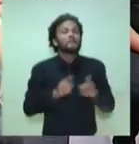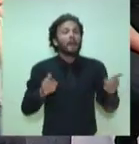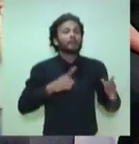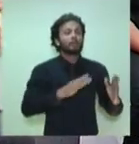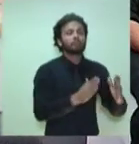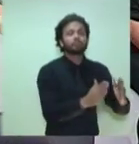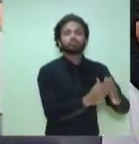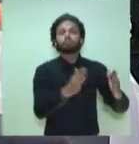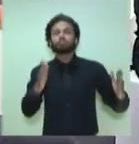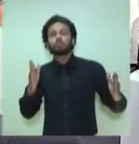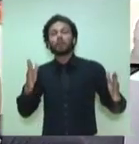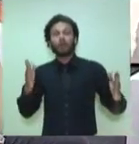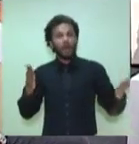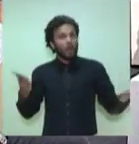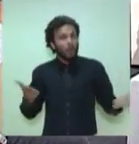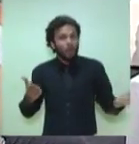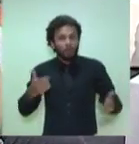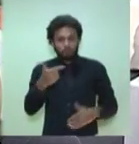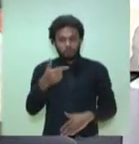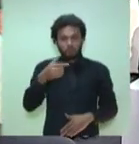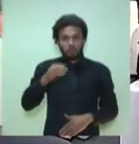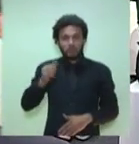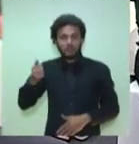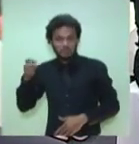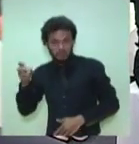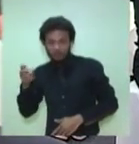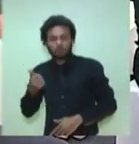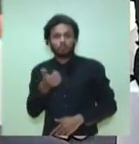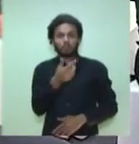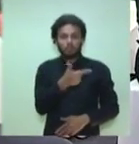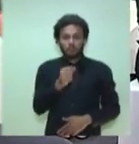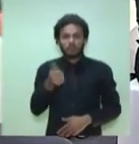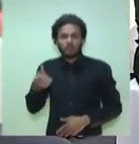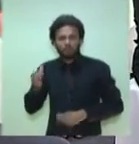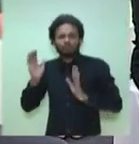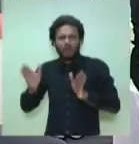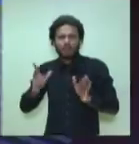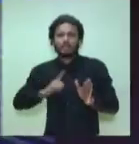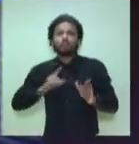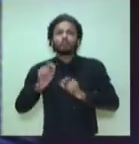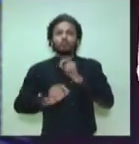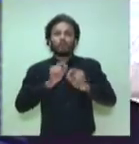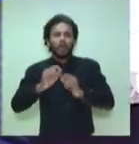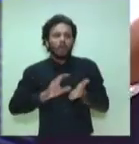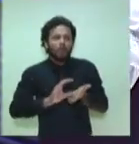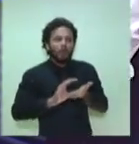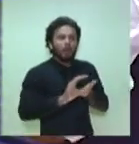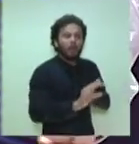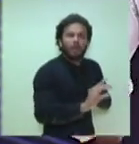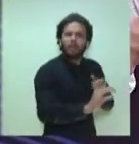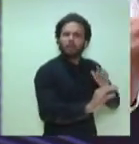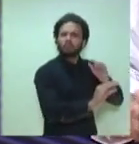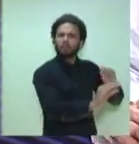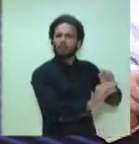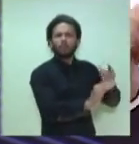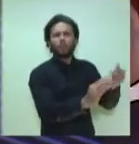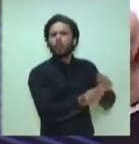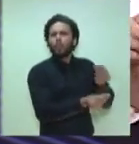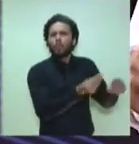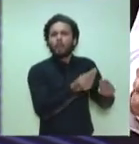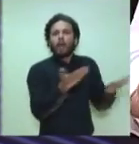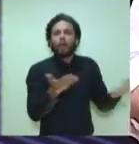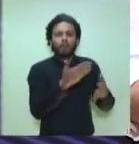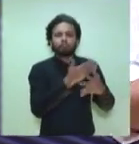período, no início desse ano, um repasse a menor da contribuição previdenciária patronal. E agora está sendo parcelado esse valor